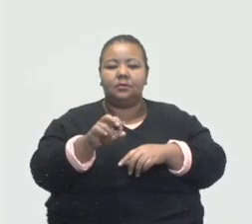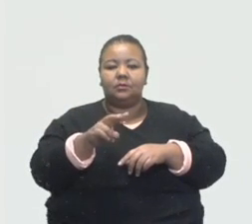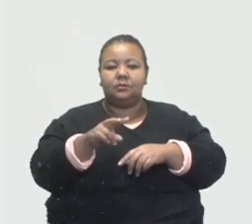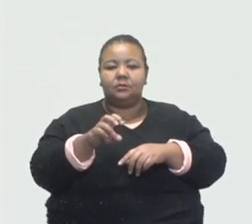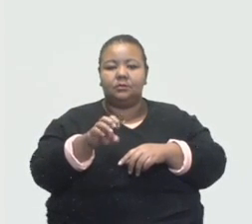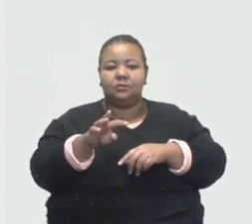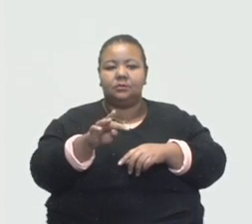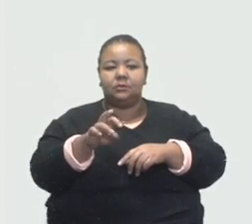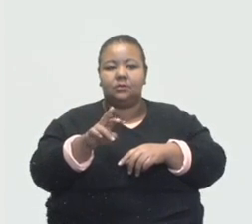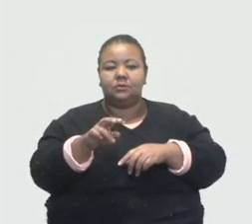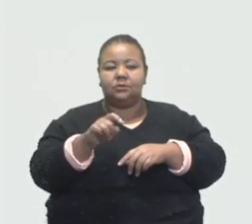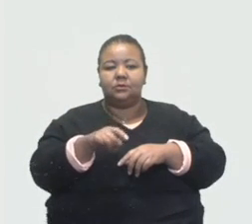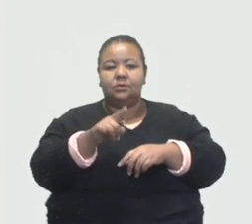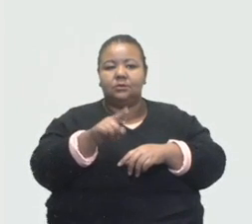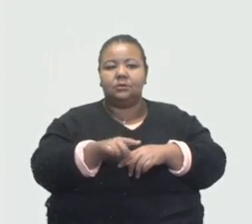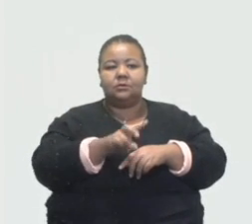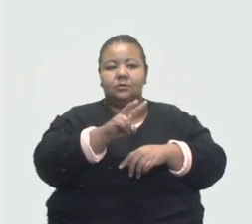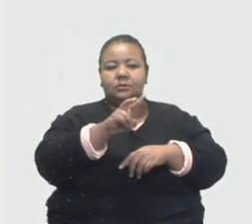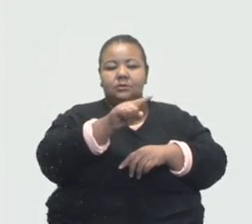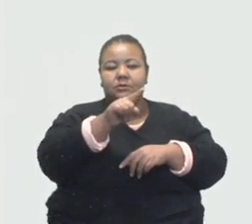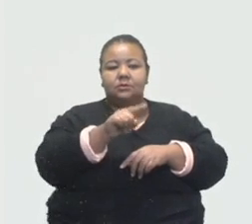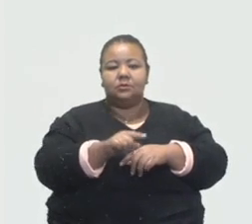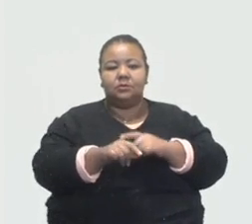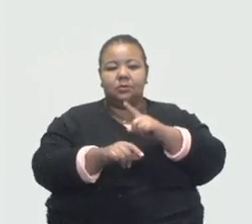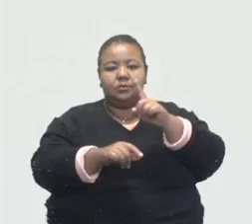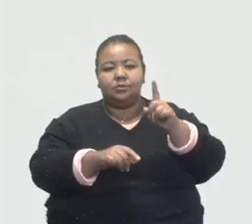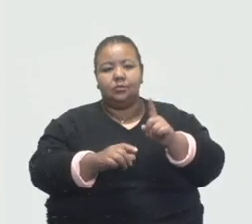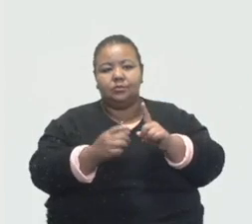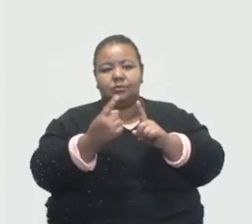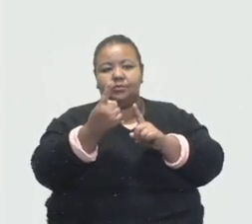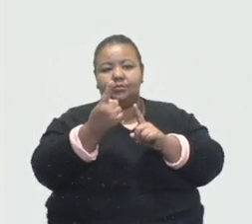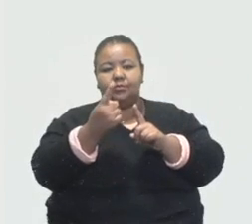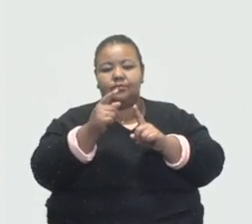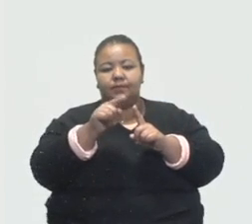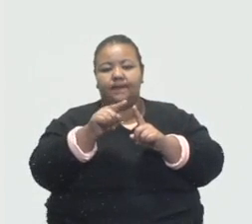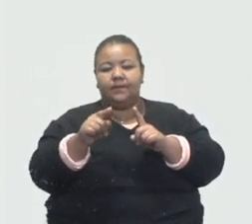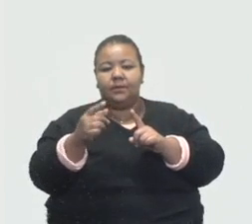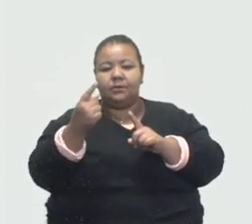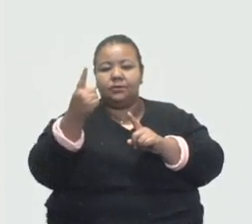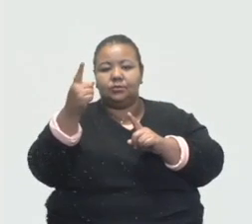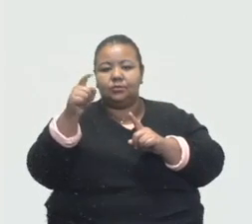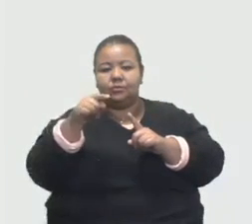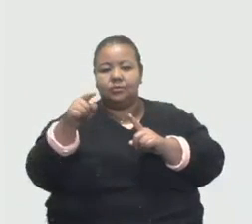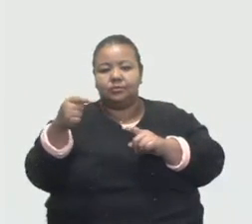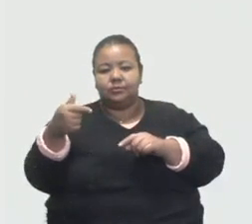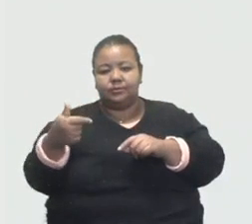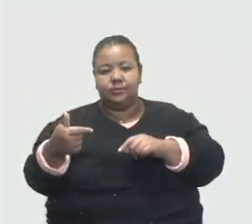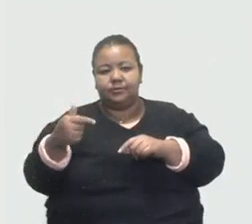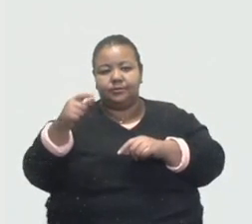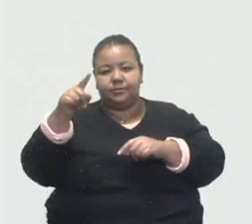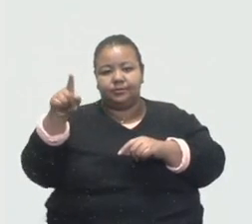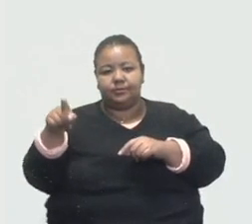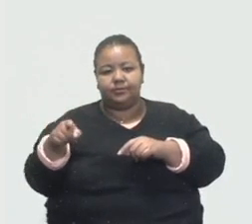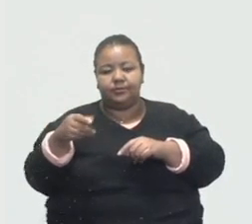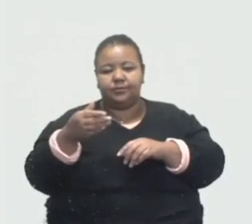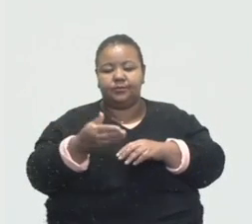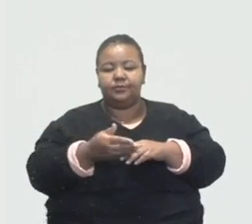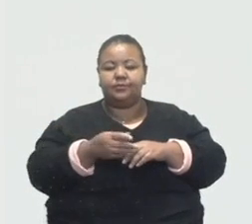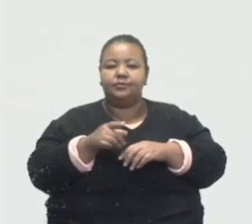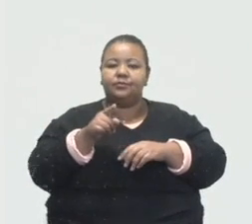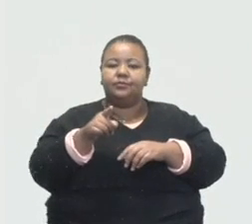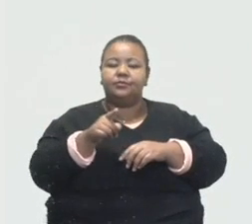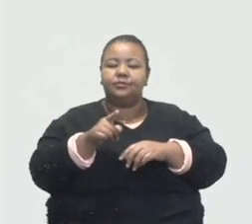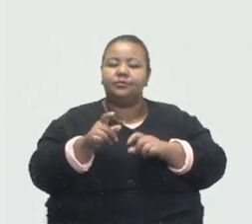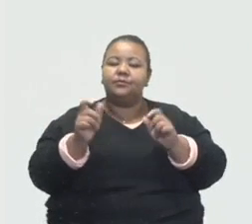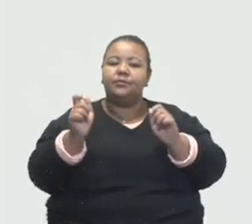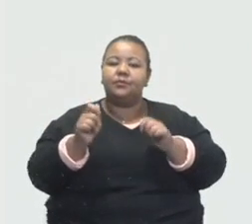vetor que é dado por 1 e menos meio. Este valor. Você